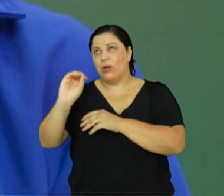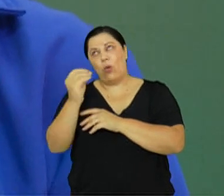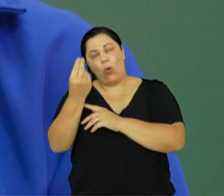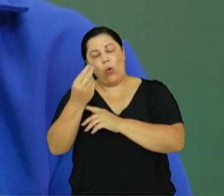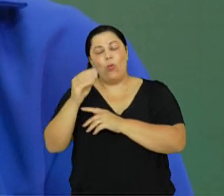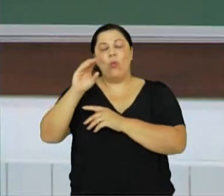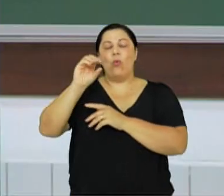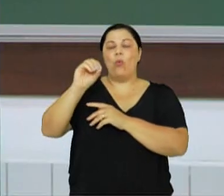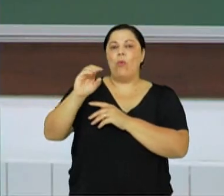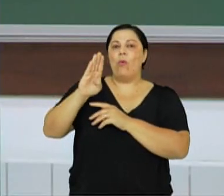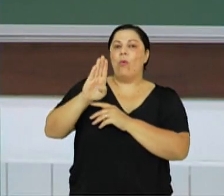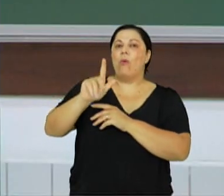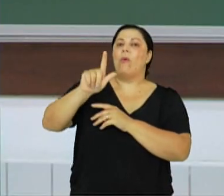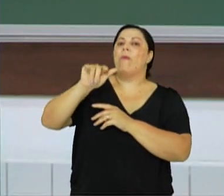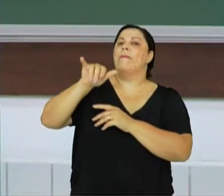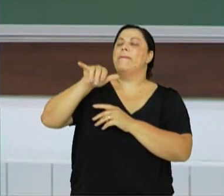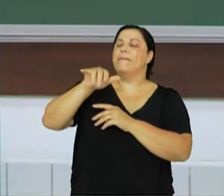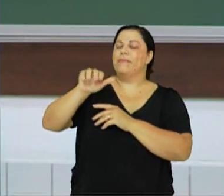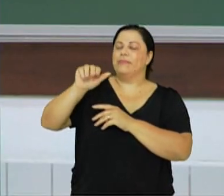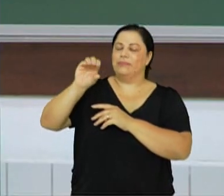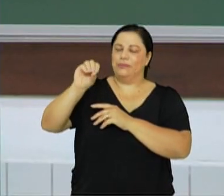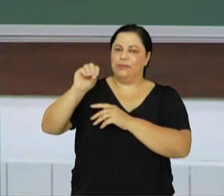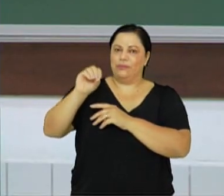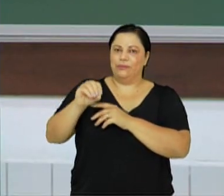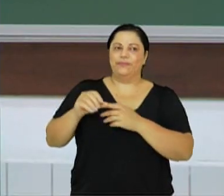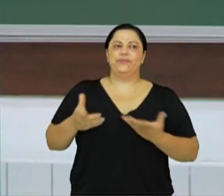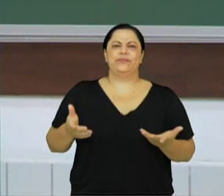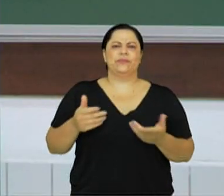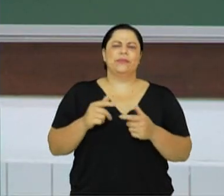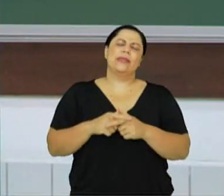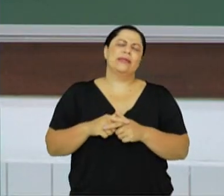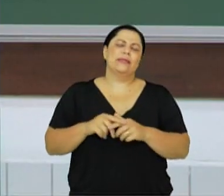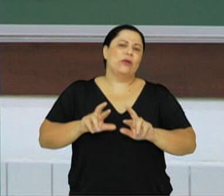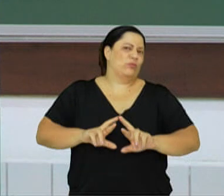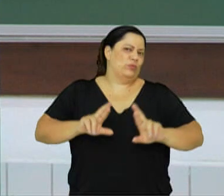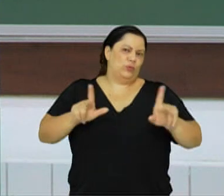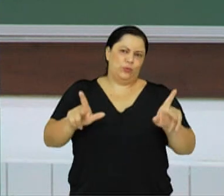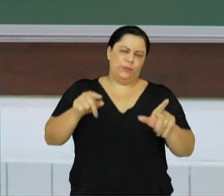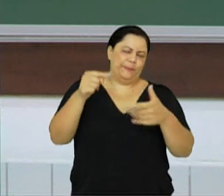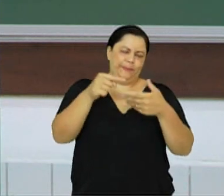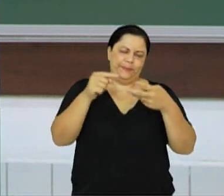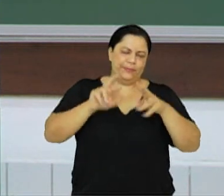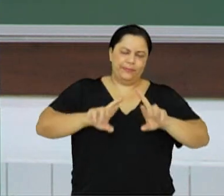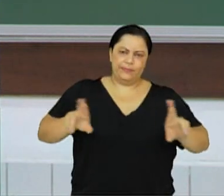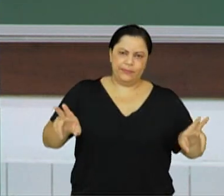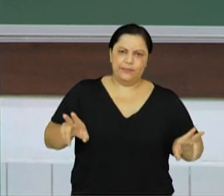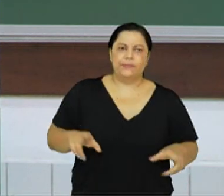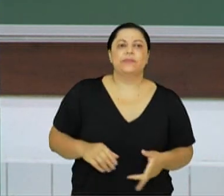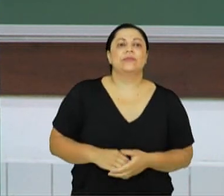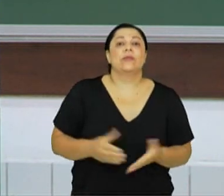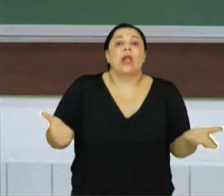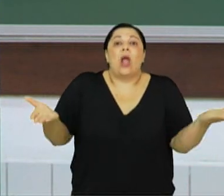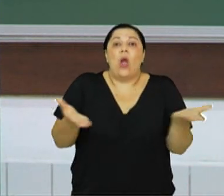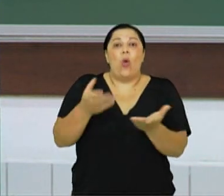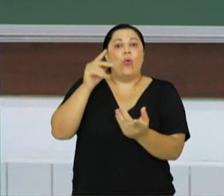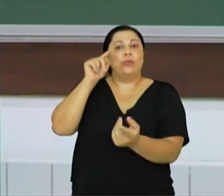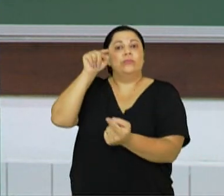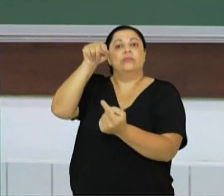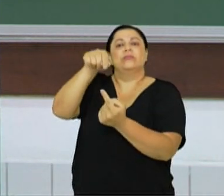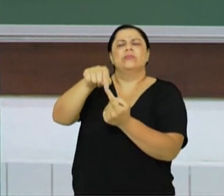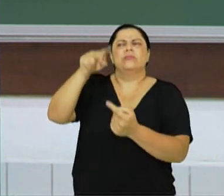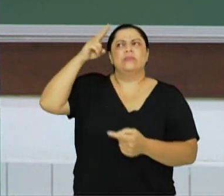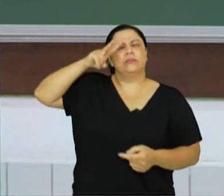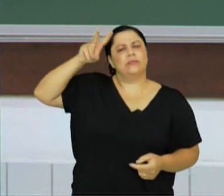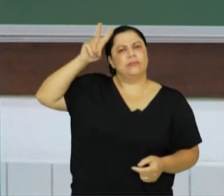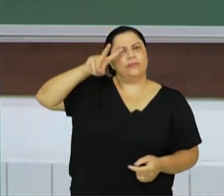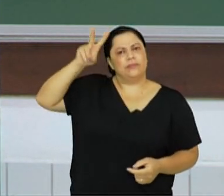questão de notação, a gente precisa fazer a diferenciação entre uma e outra. Hoje, especificamente, nós iremos